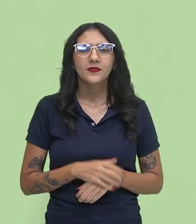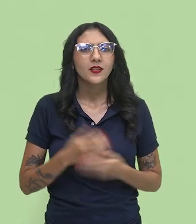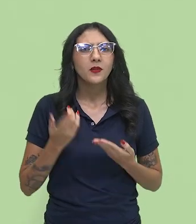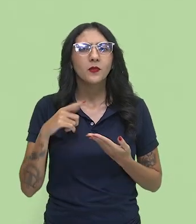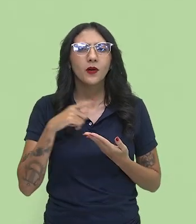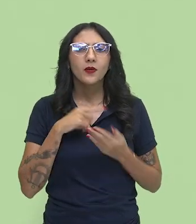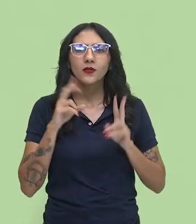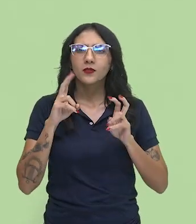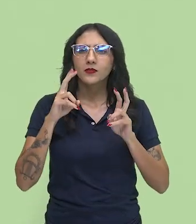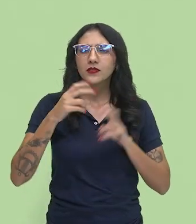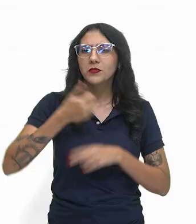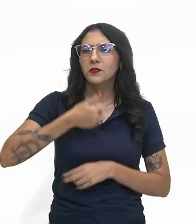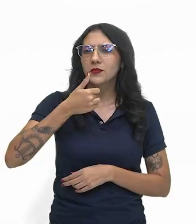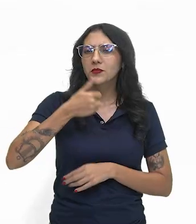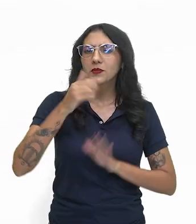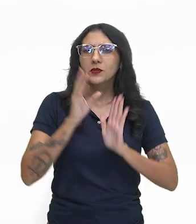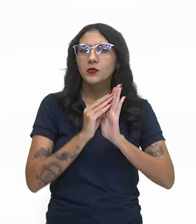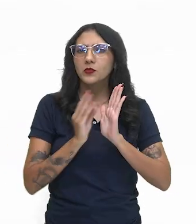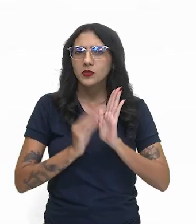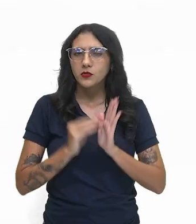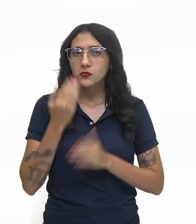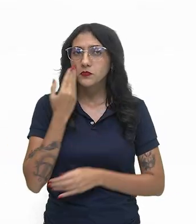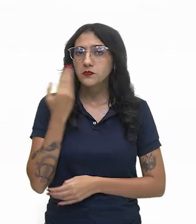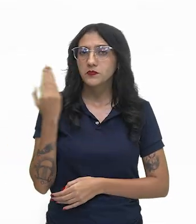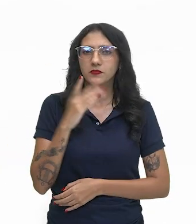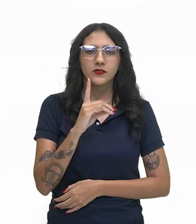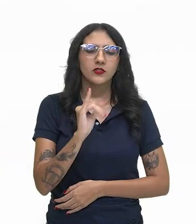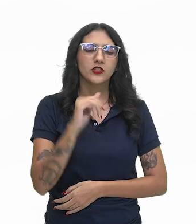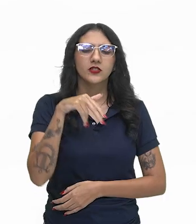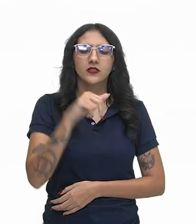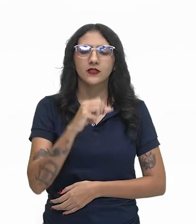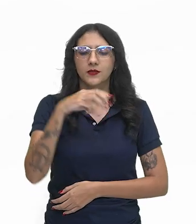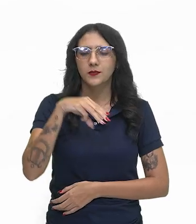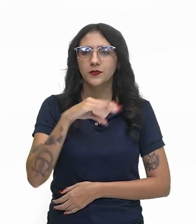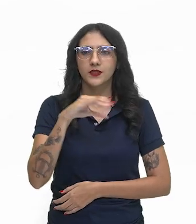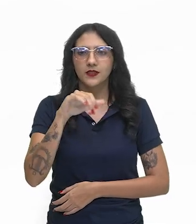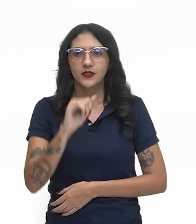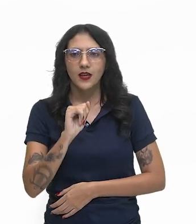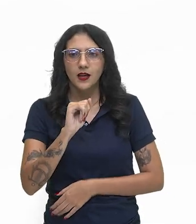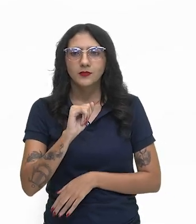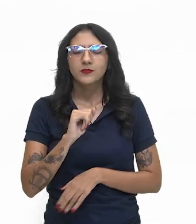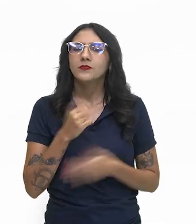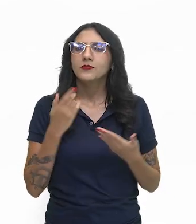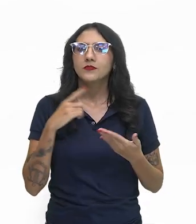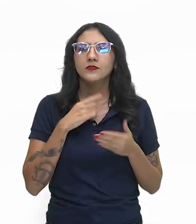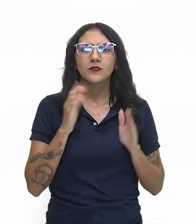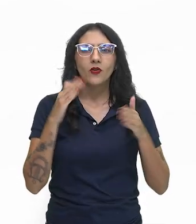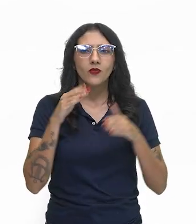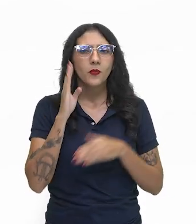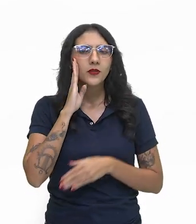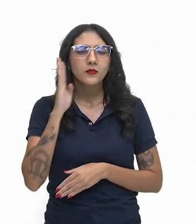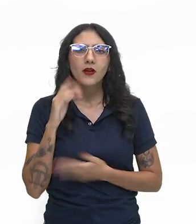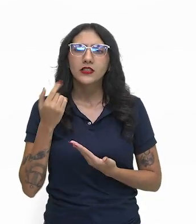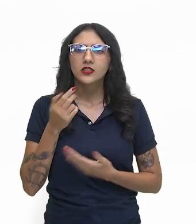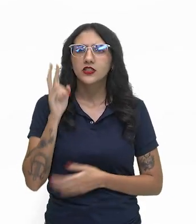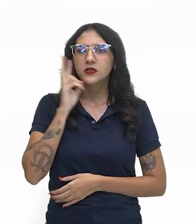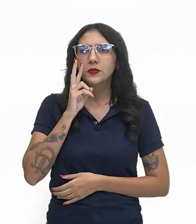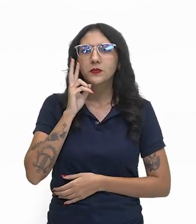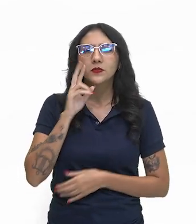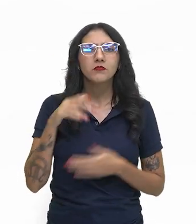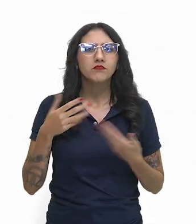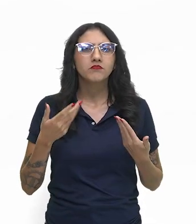estudado? Dinâmica. E a dinâmica, quando se fala em dinâmica, eu lembro logo de